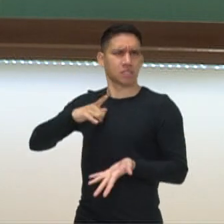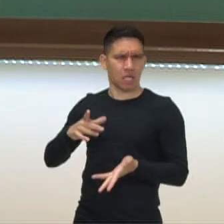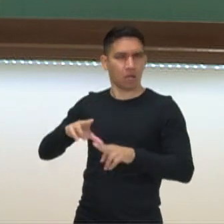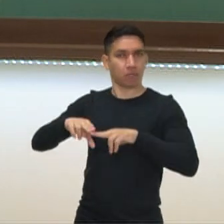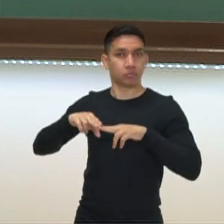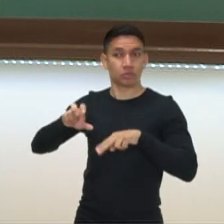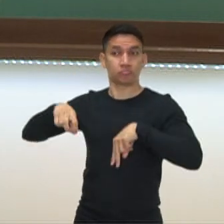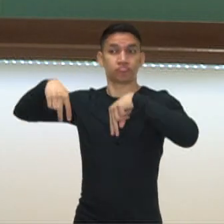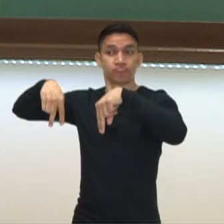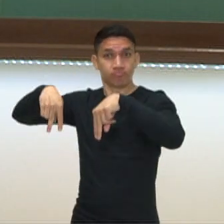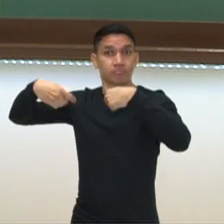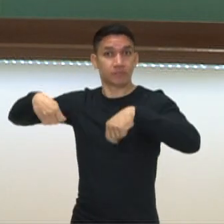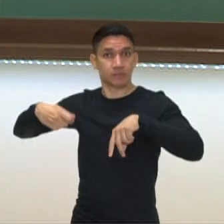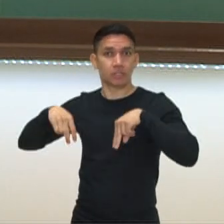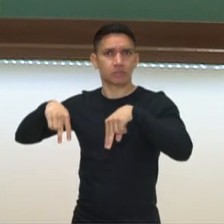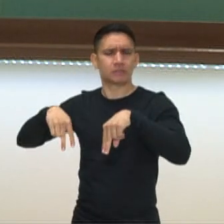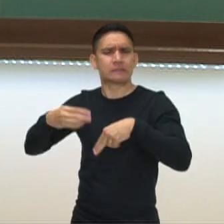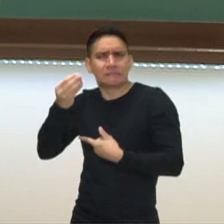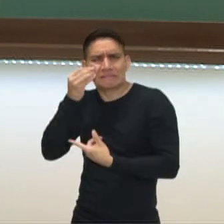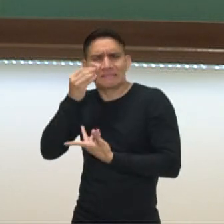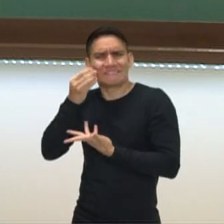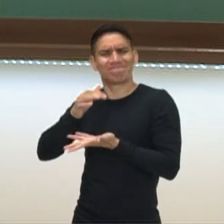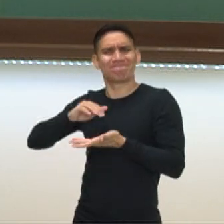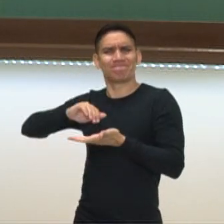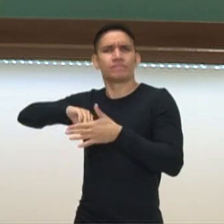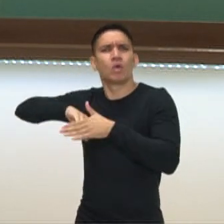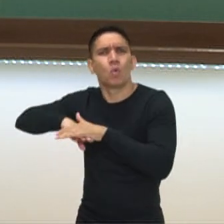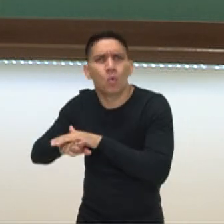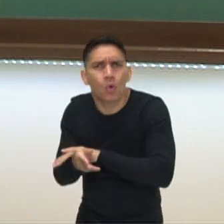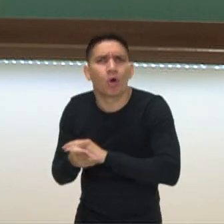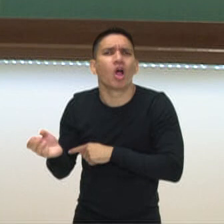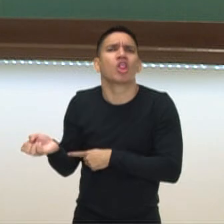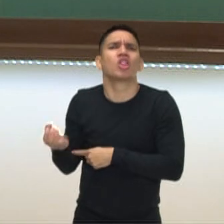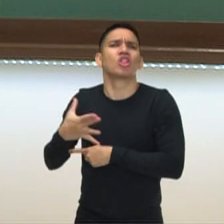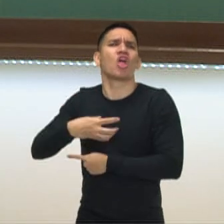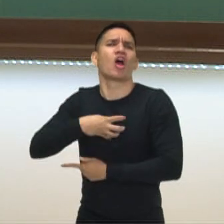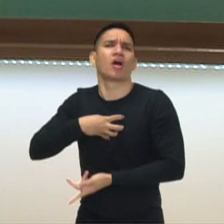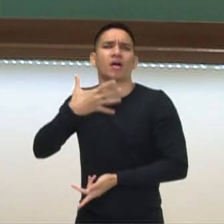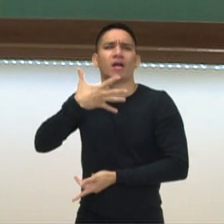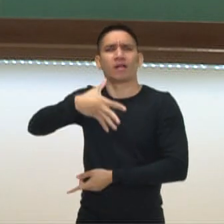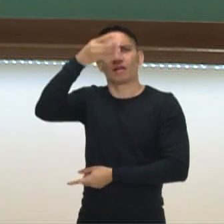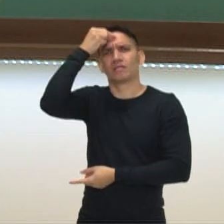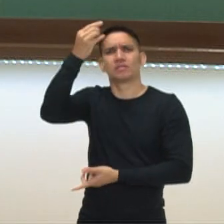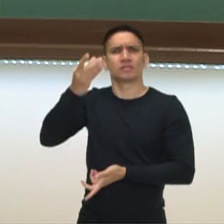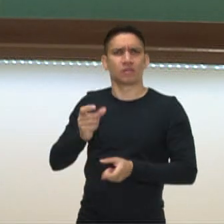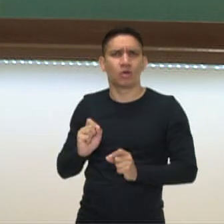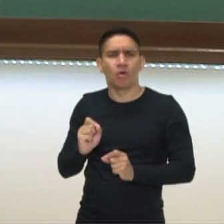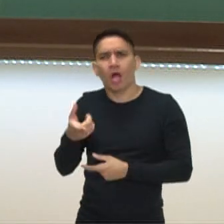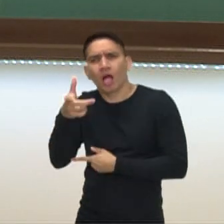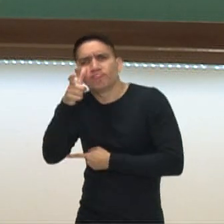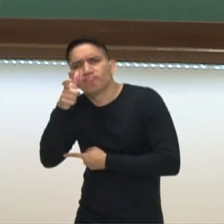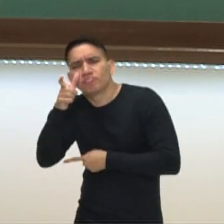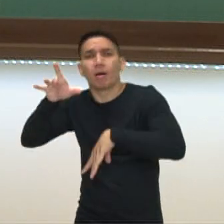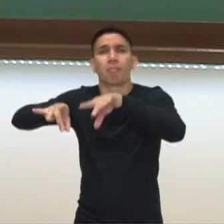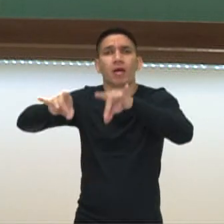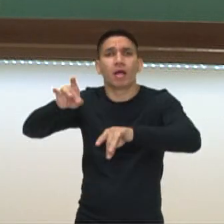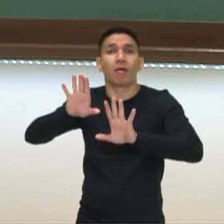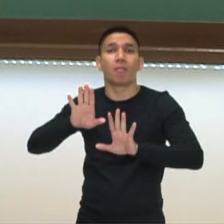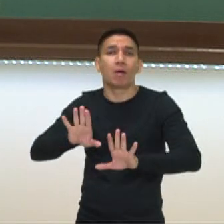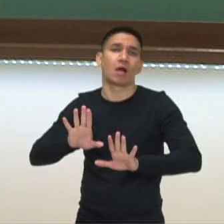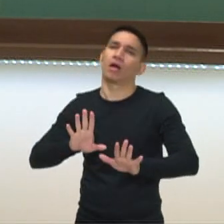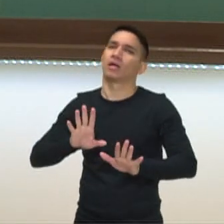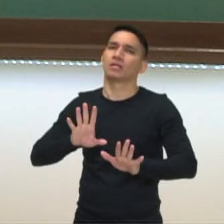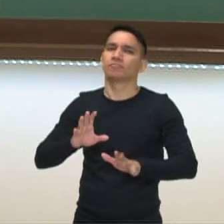de estar tentando se acostumar com uma nova linguagem, aquela coisa de assistir uma peça, mas num cunho mais